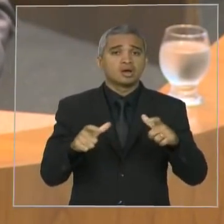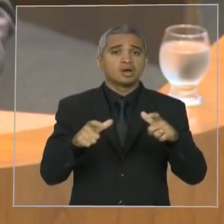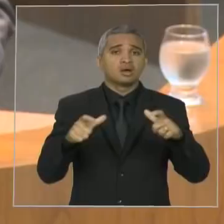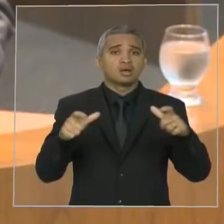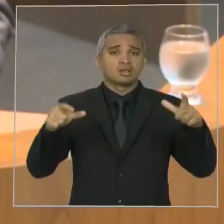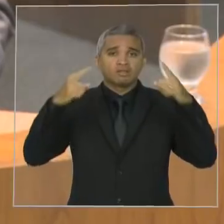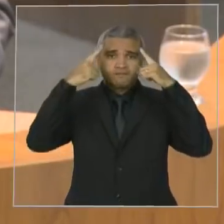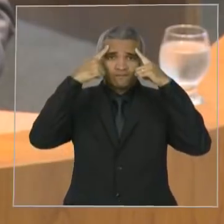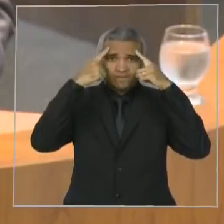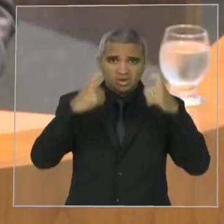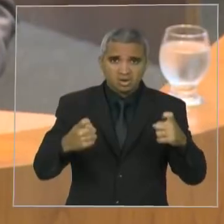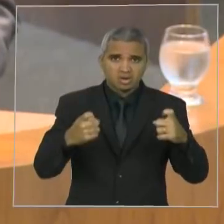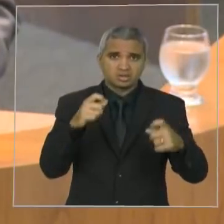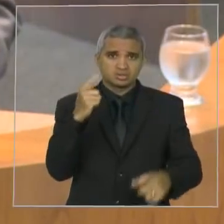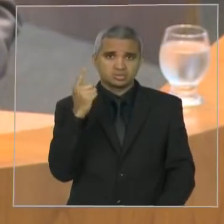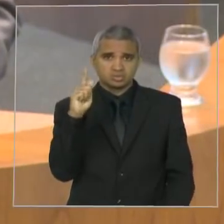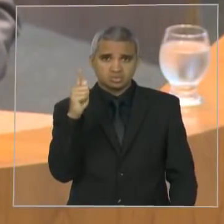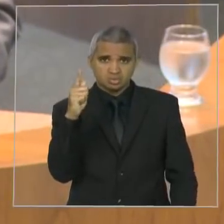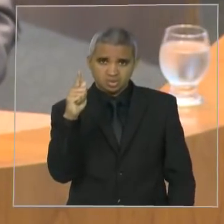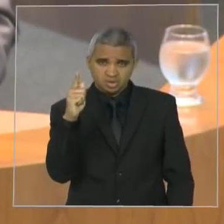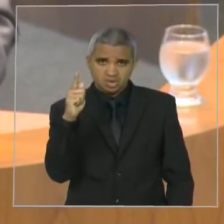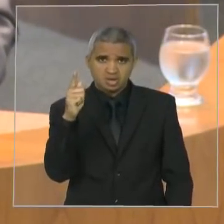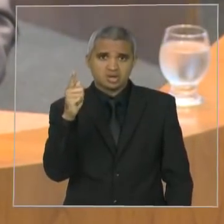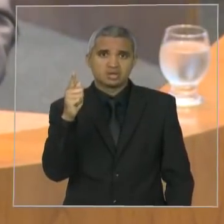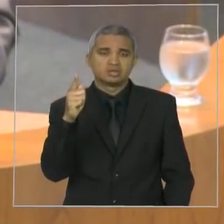com a maior chacina da sua história,